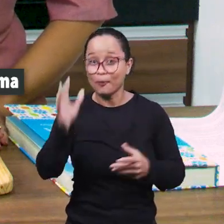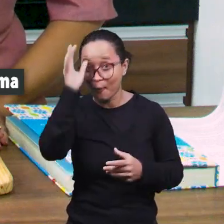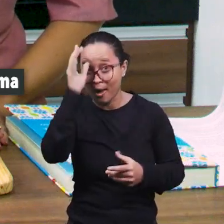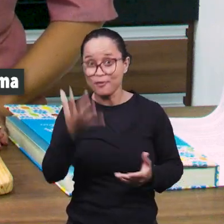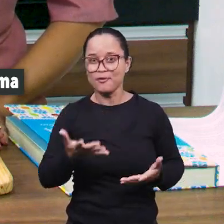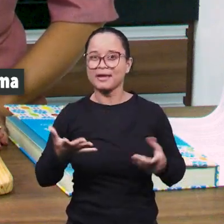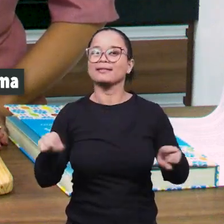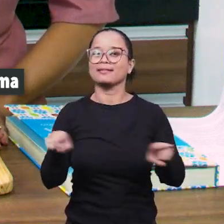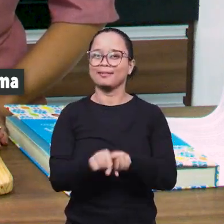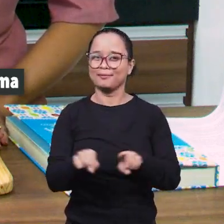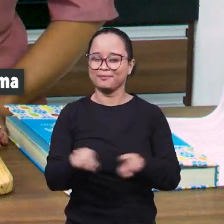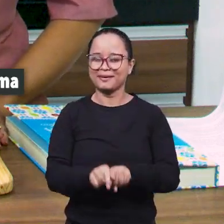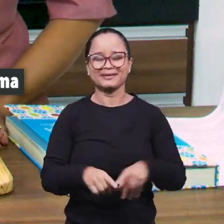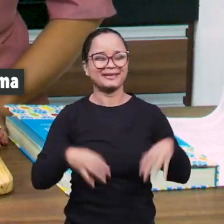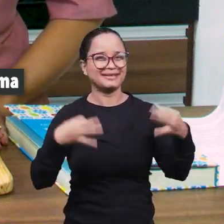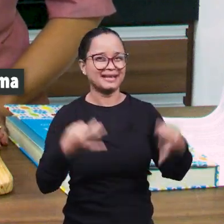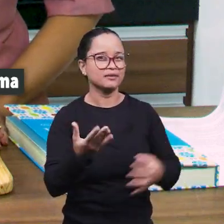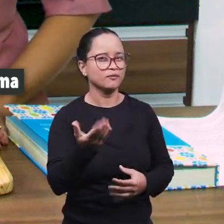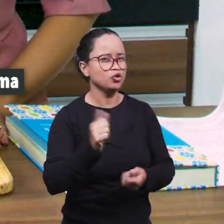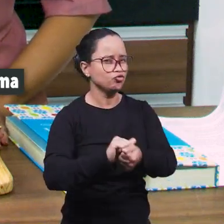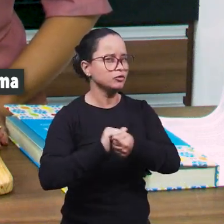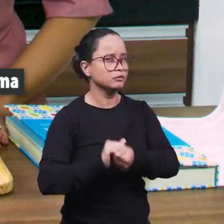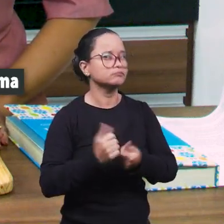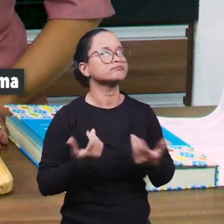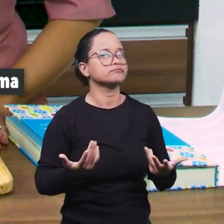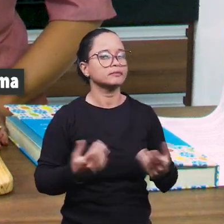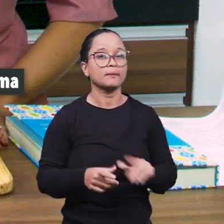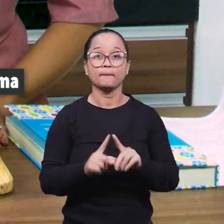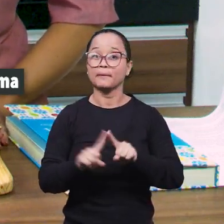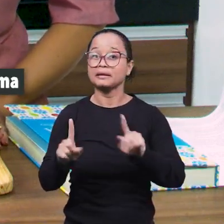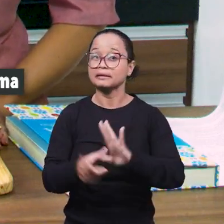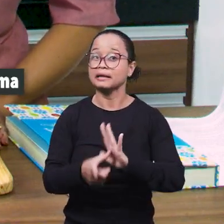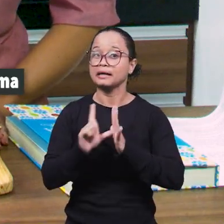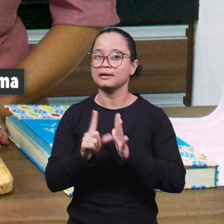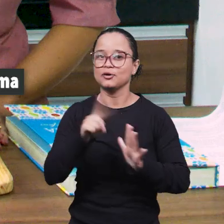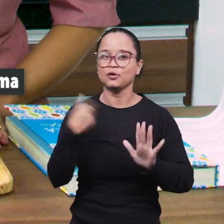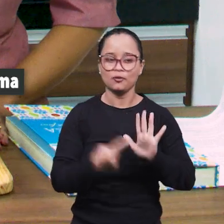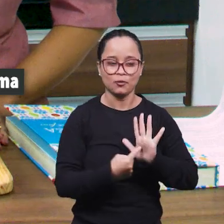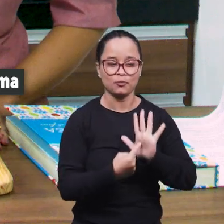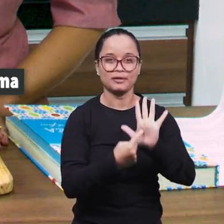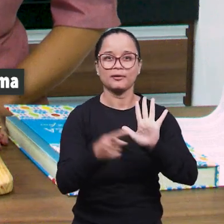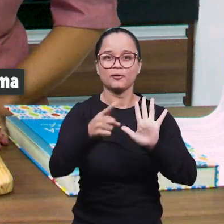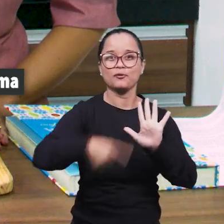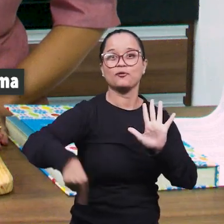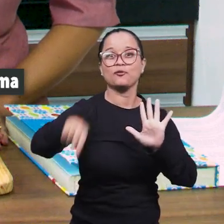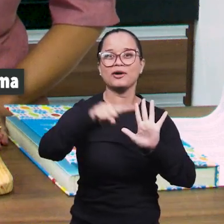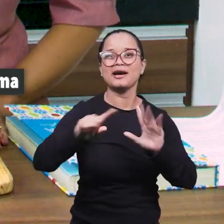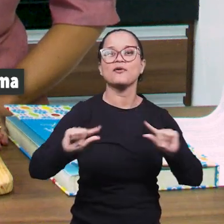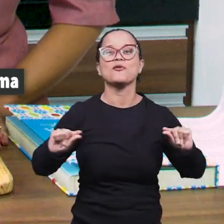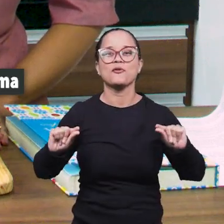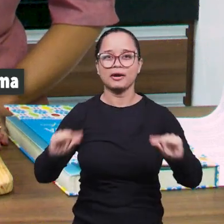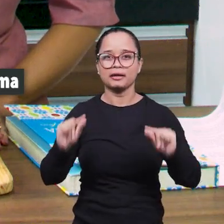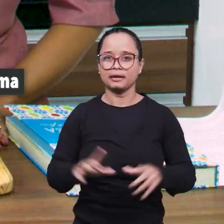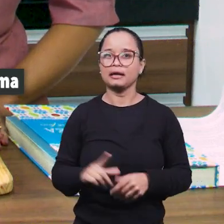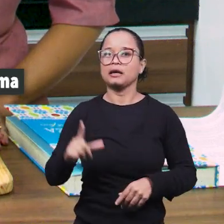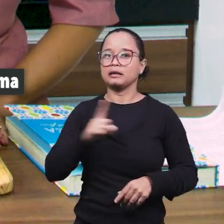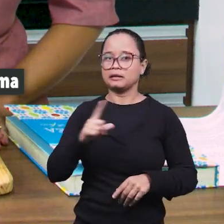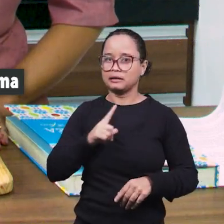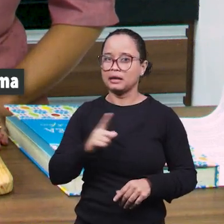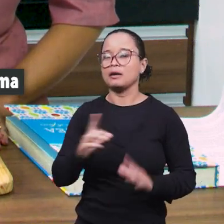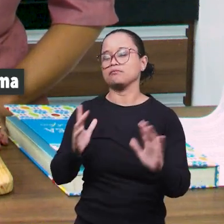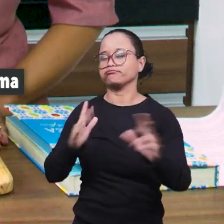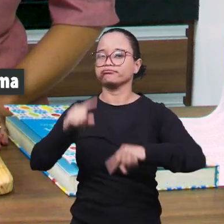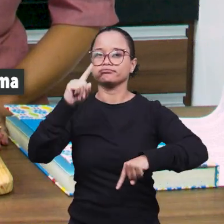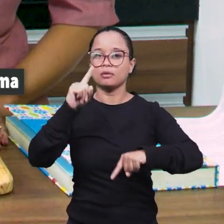né? Exatamente. Vem com a gente, mas antes, nós ficamos de mostrar para vocês o quê? A parte do utensílio